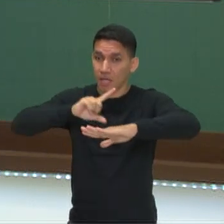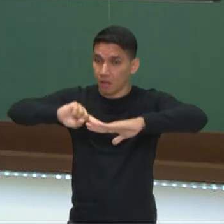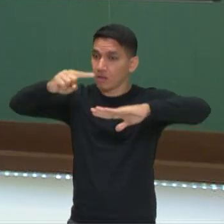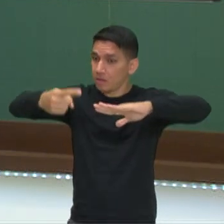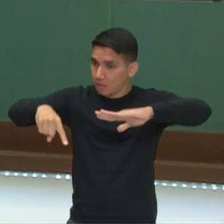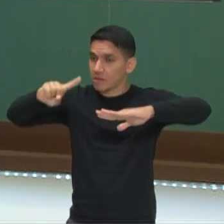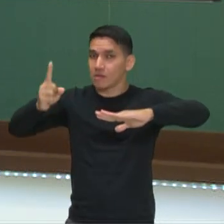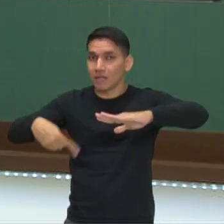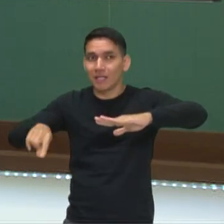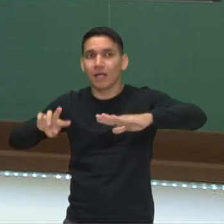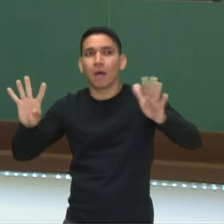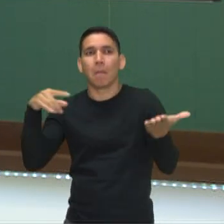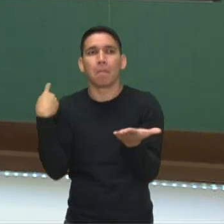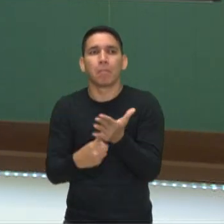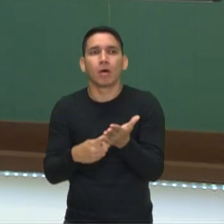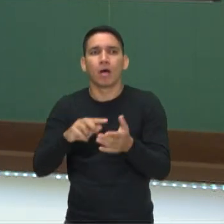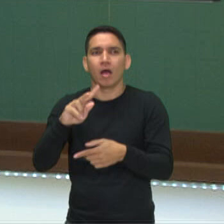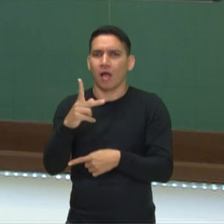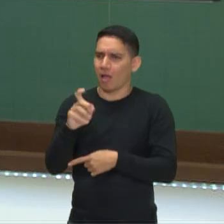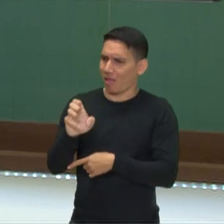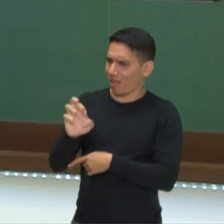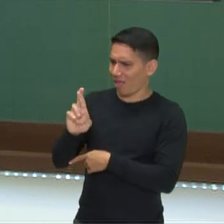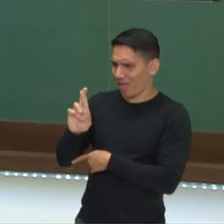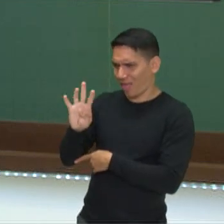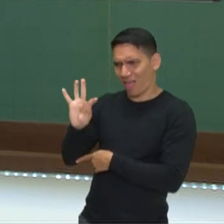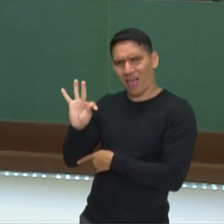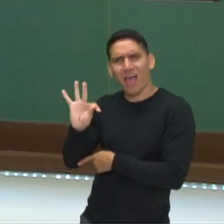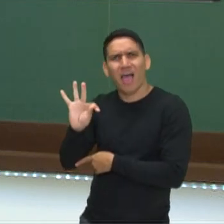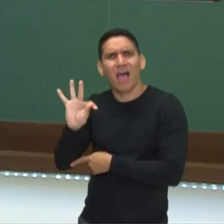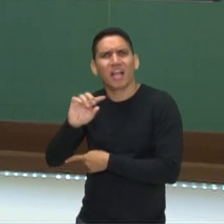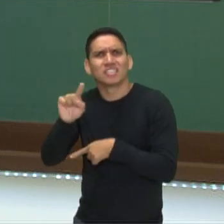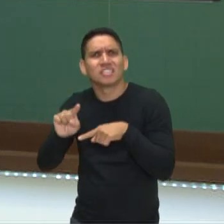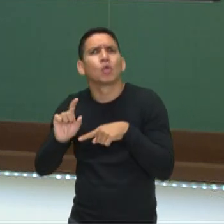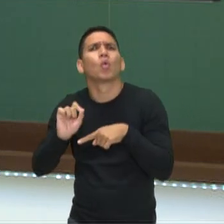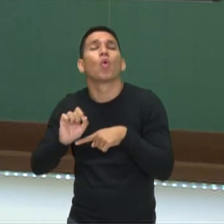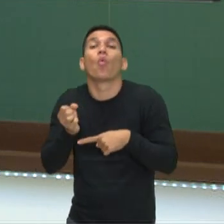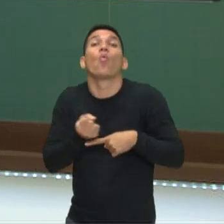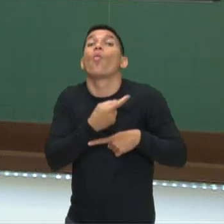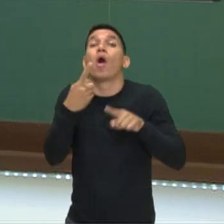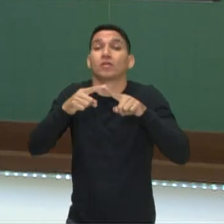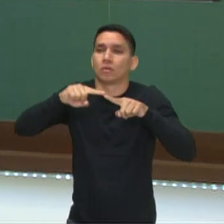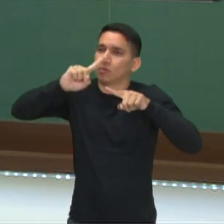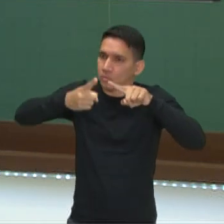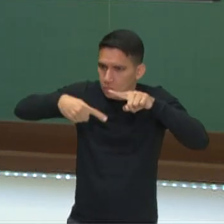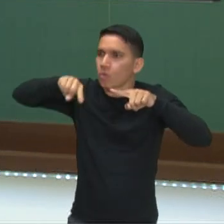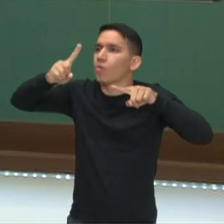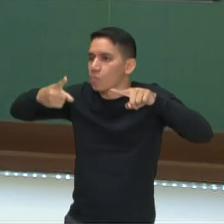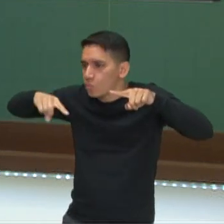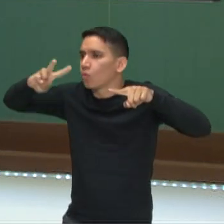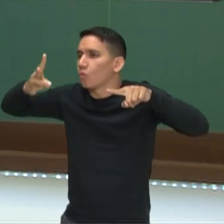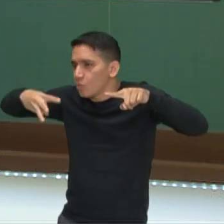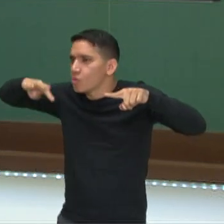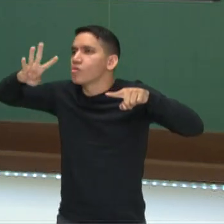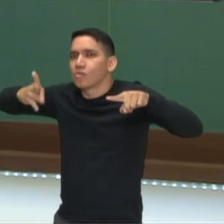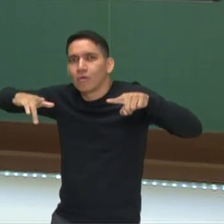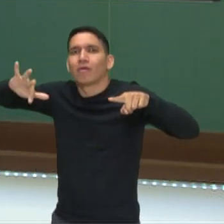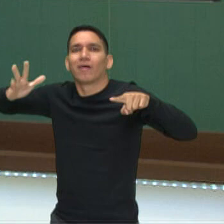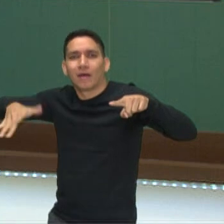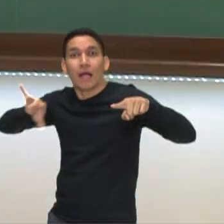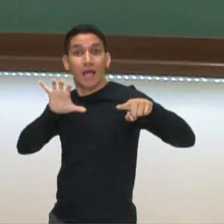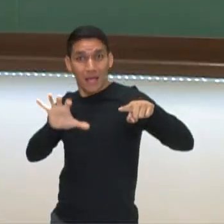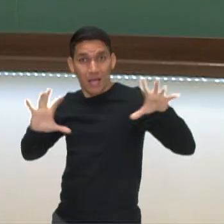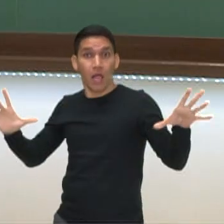frequência é medida em hertz. O que é essa frequência? É o número de ciclos, o número de ondas completas que